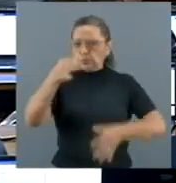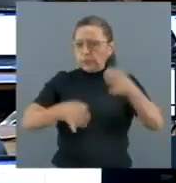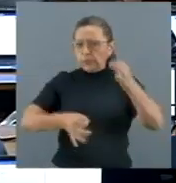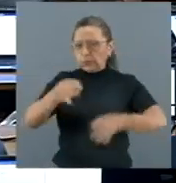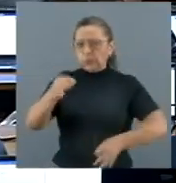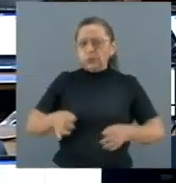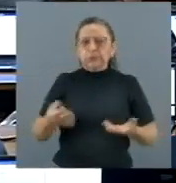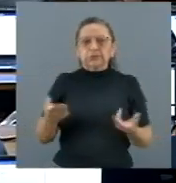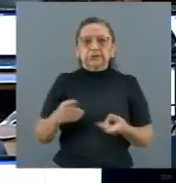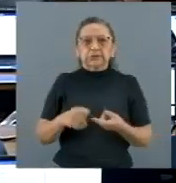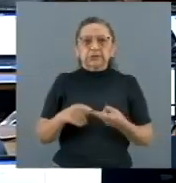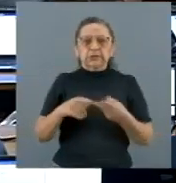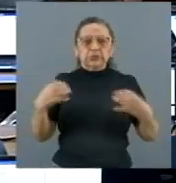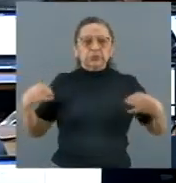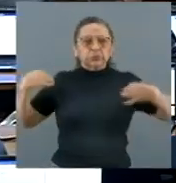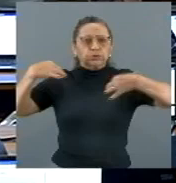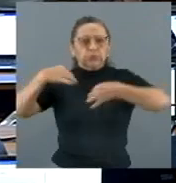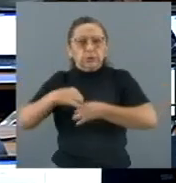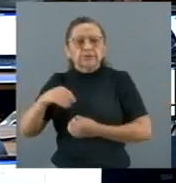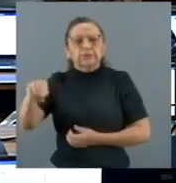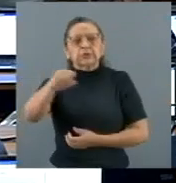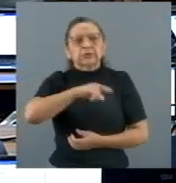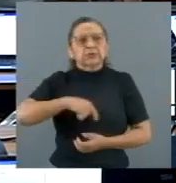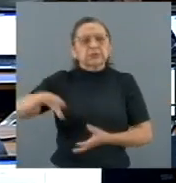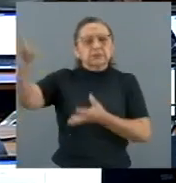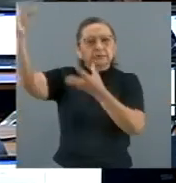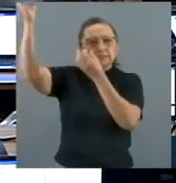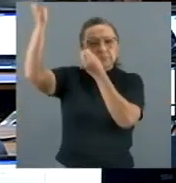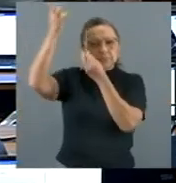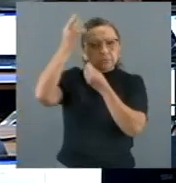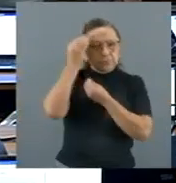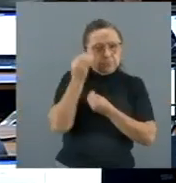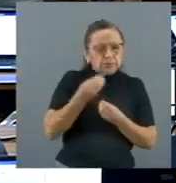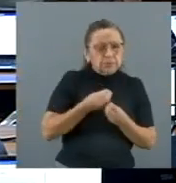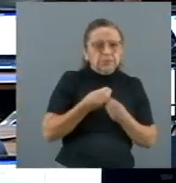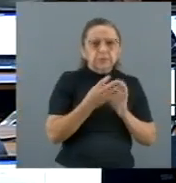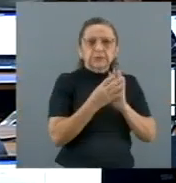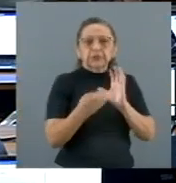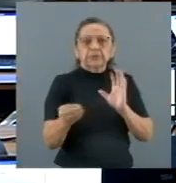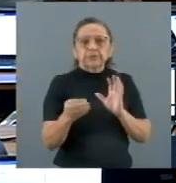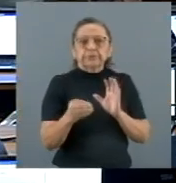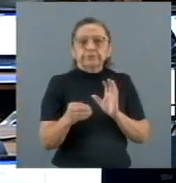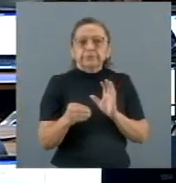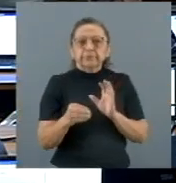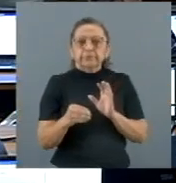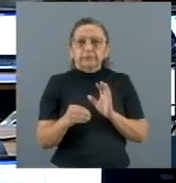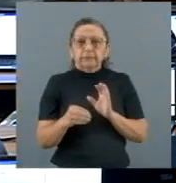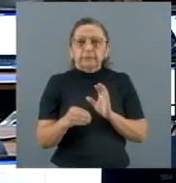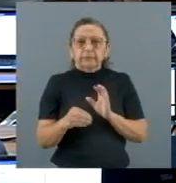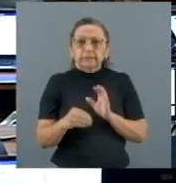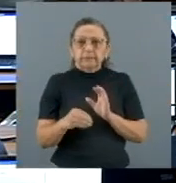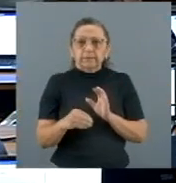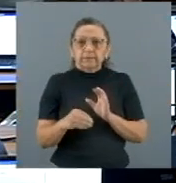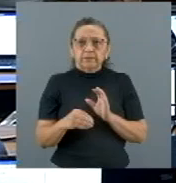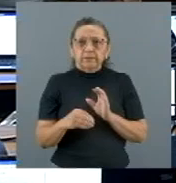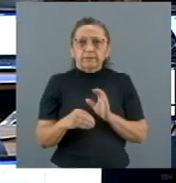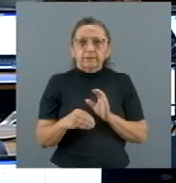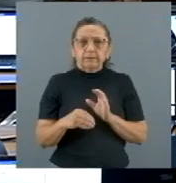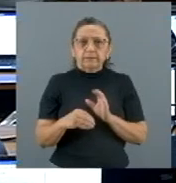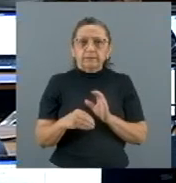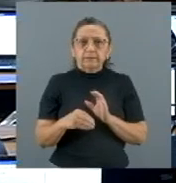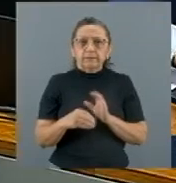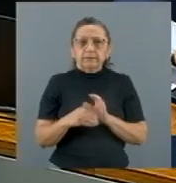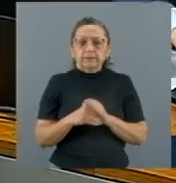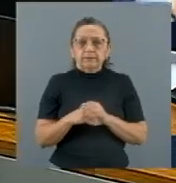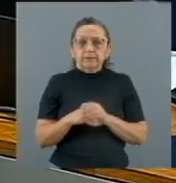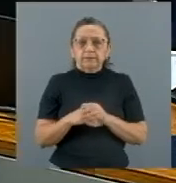instâncias inferiores, iluminados pelos exemplos dos senhores, como é que chama? Recivilizadores nacionais, né?